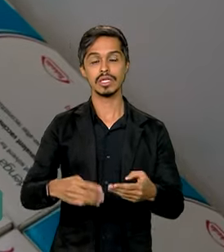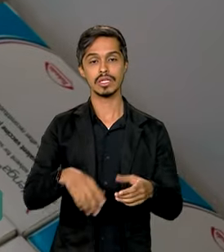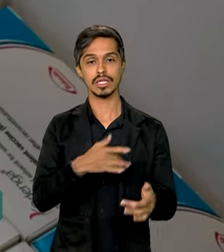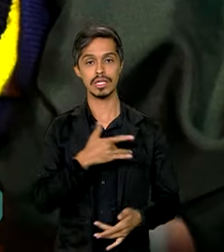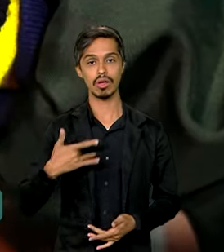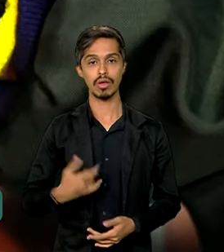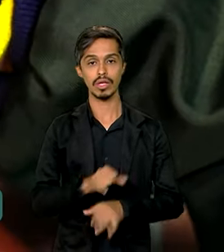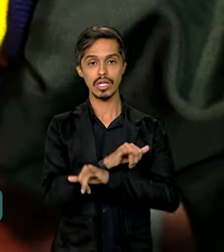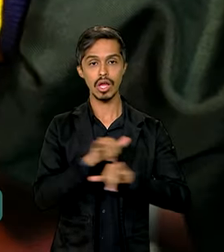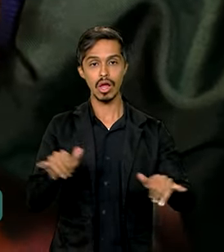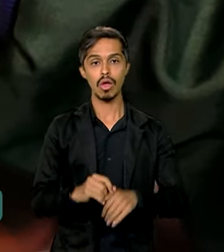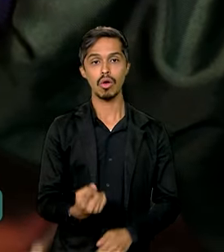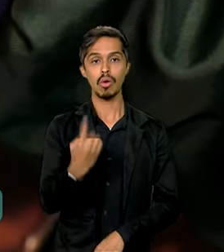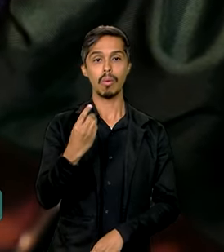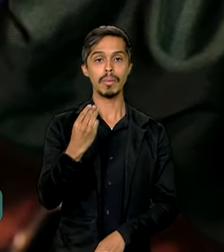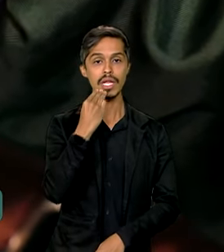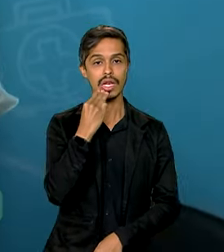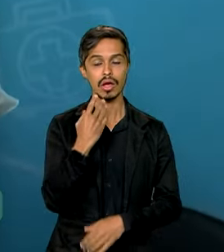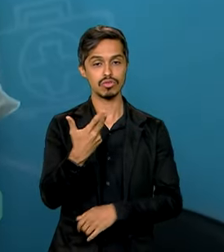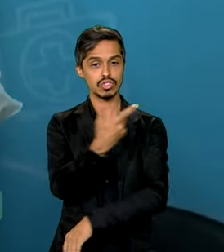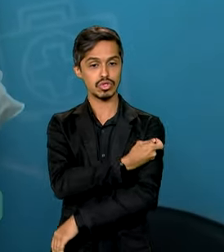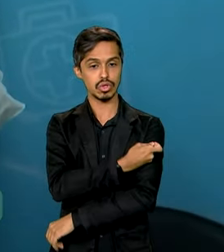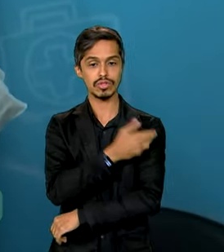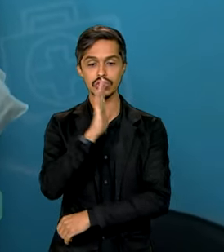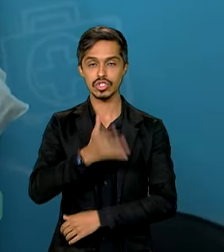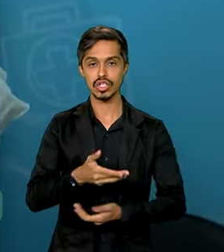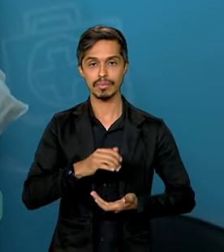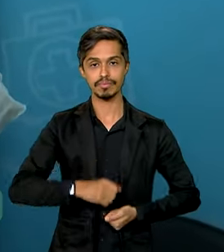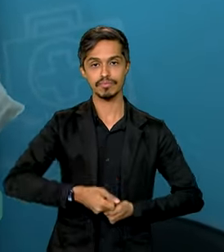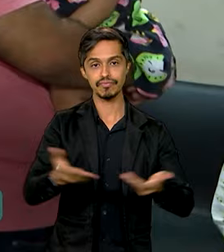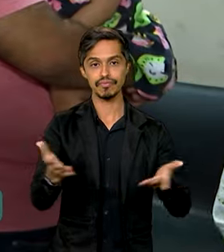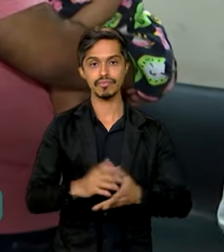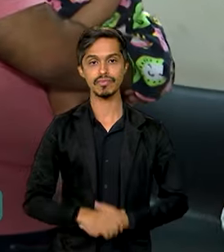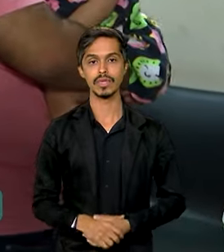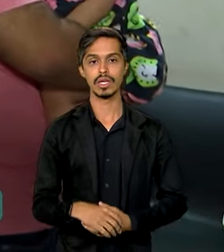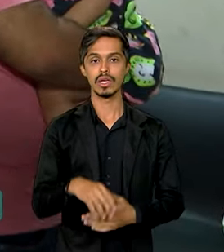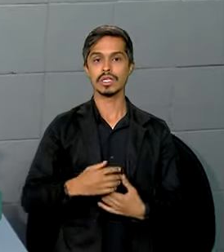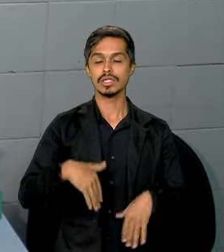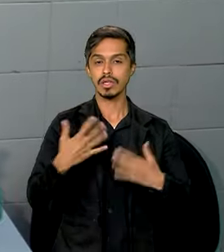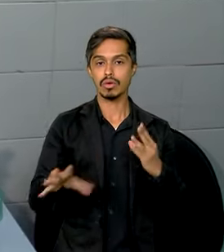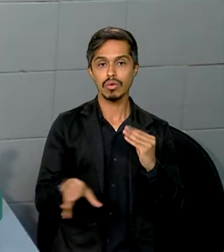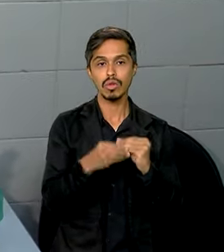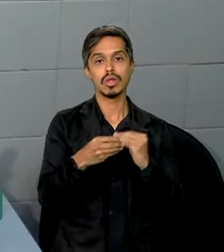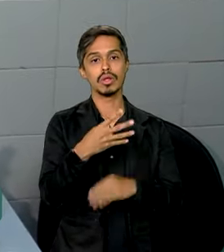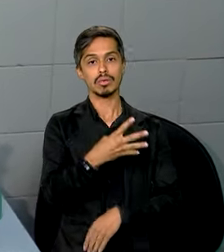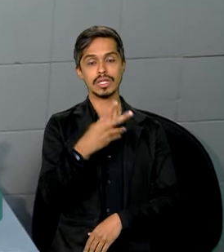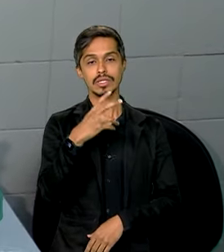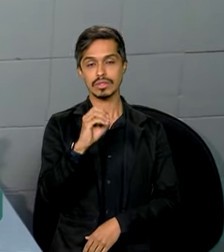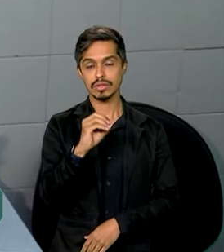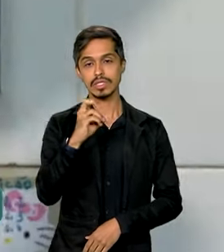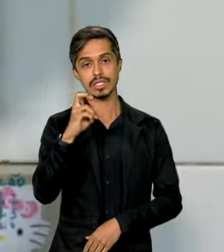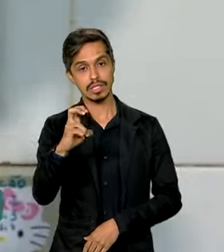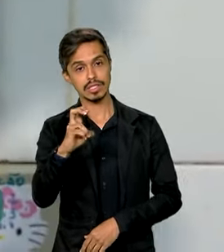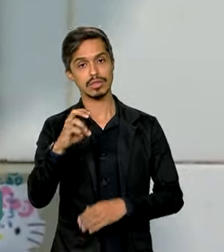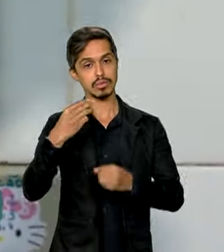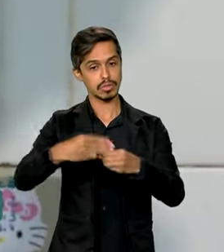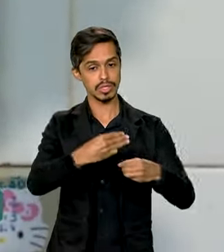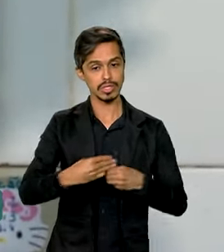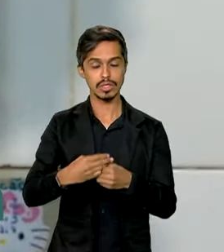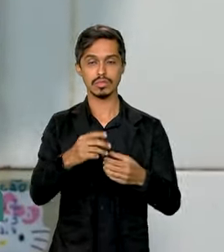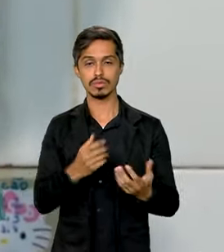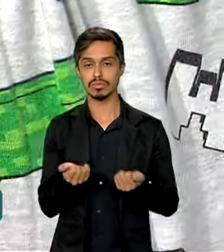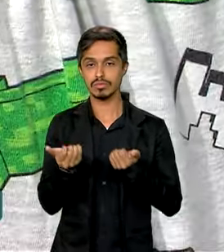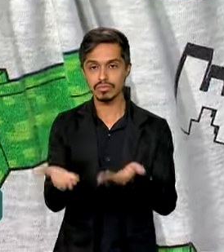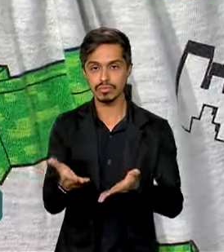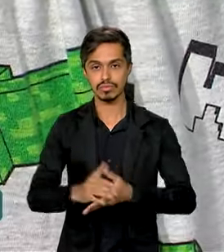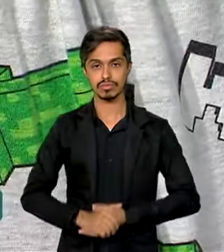de quase 1 milhão de doses. Com essa nova remessa, mais 405 municípios foram contemplados,